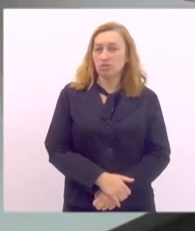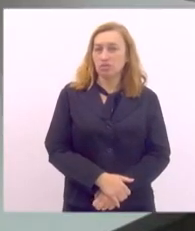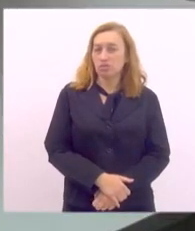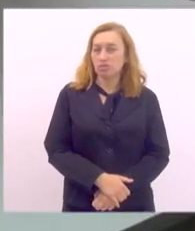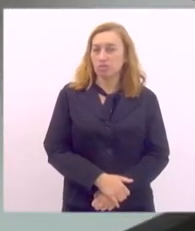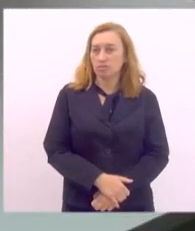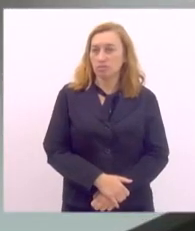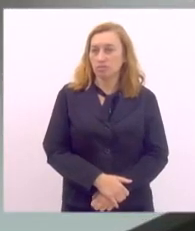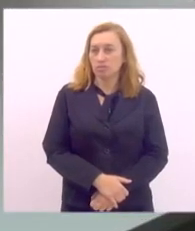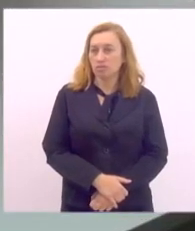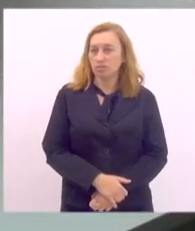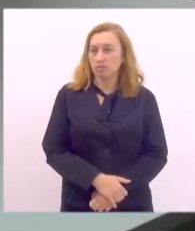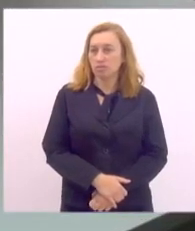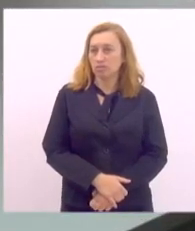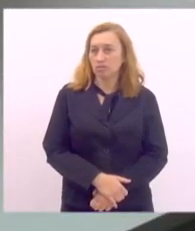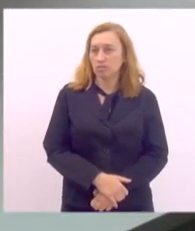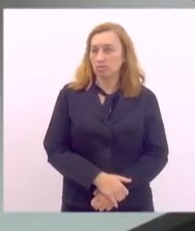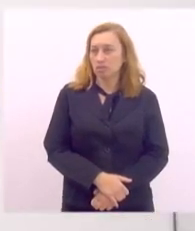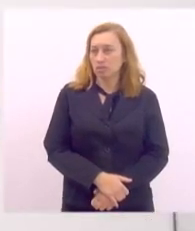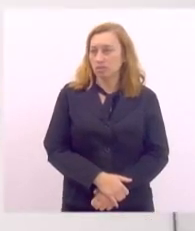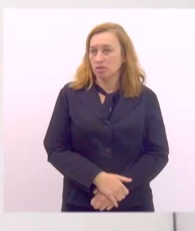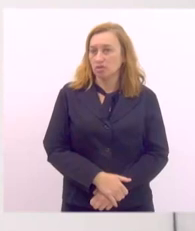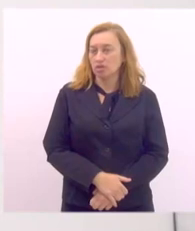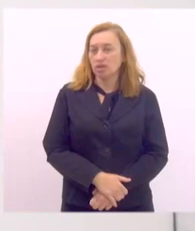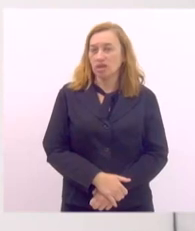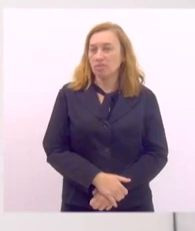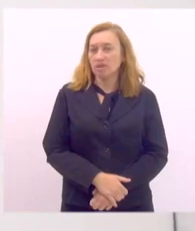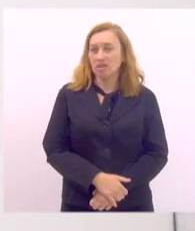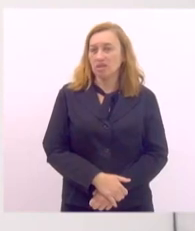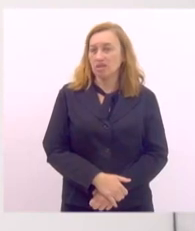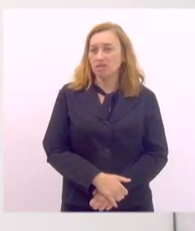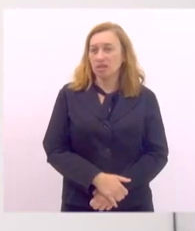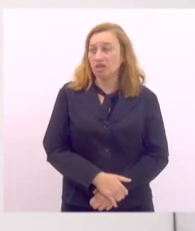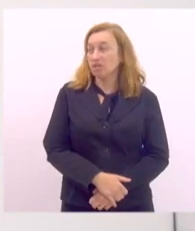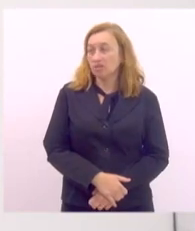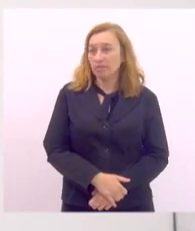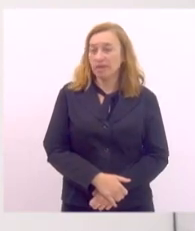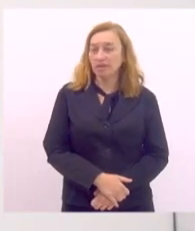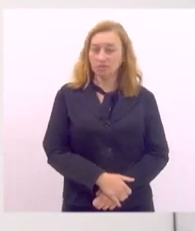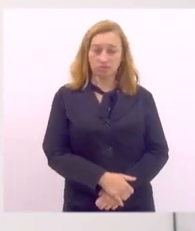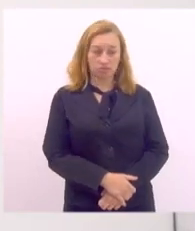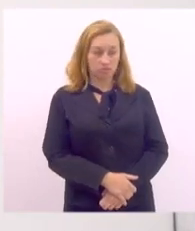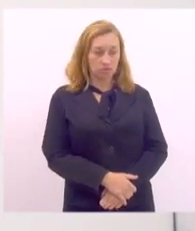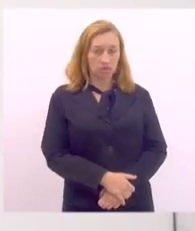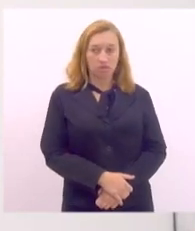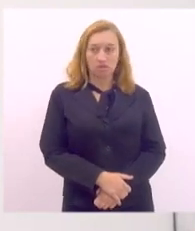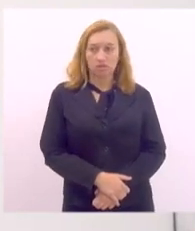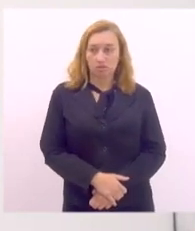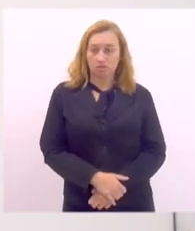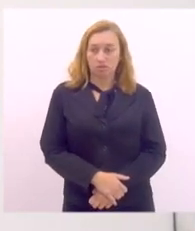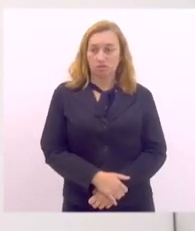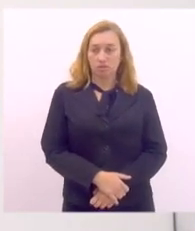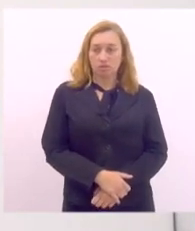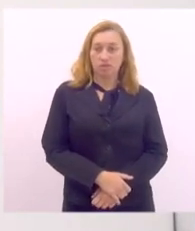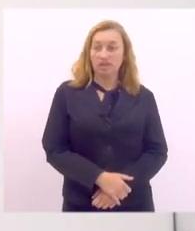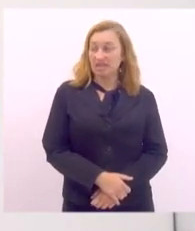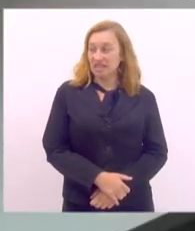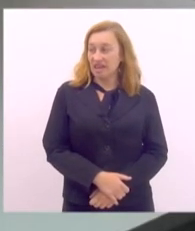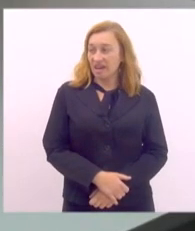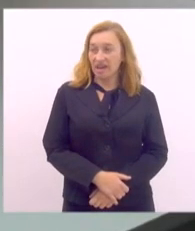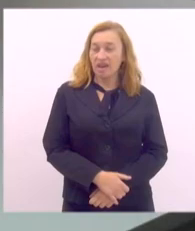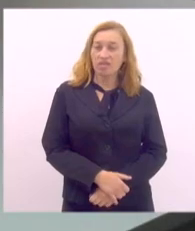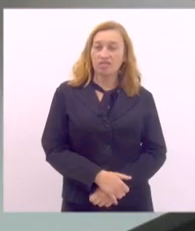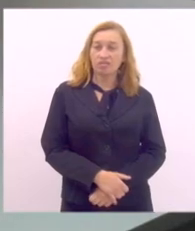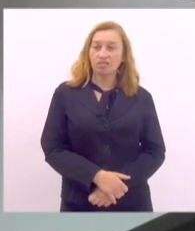O encaminhamento do governo é pela manutenção do veto. A invasão de competência. Não tem como retirar o